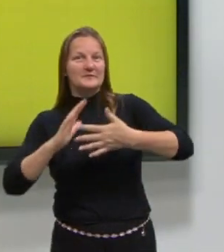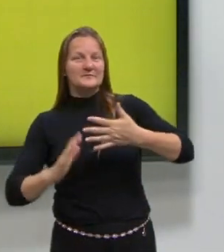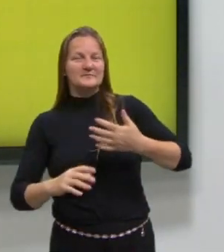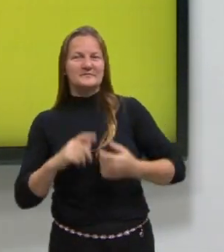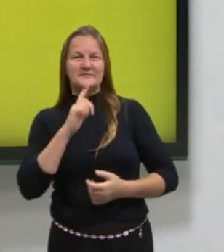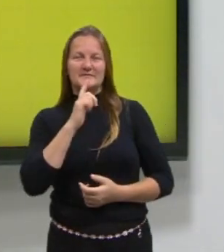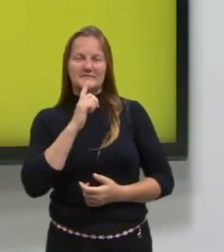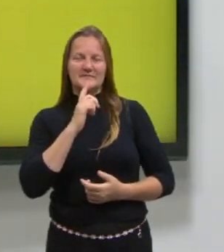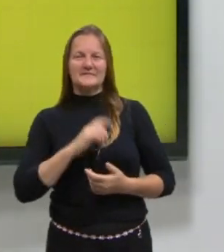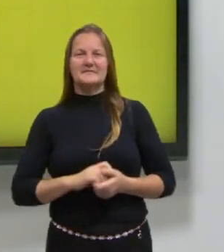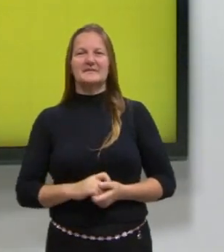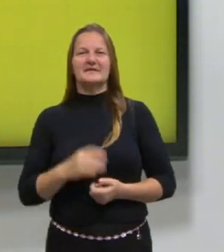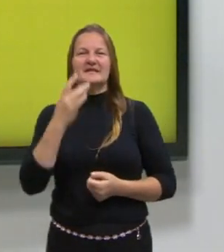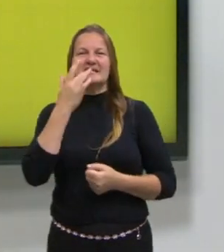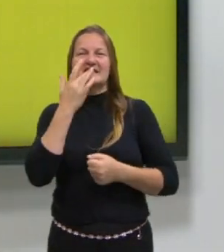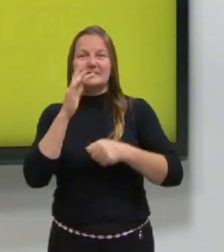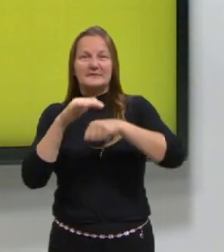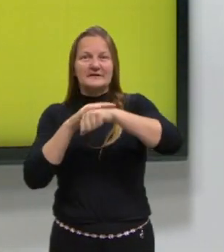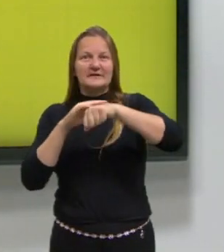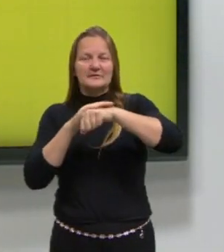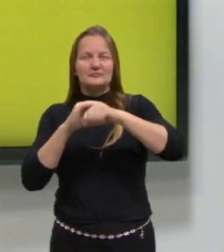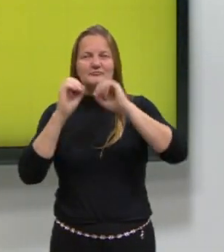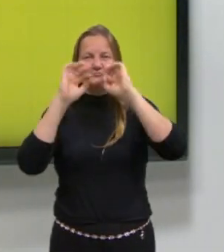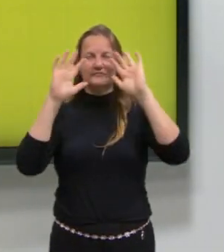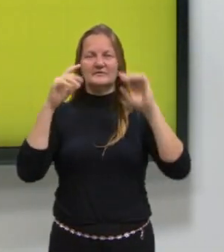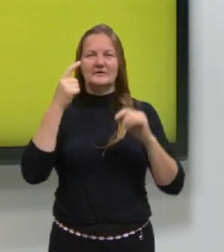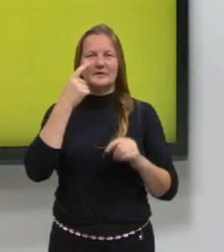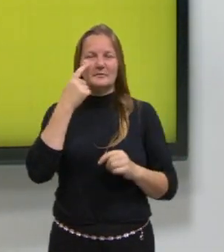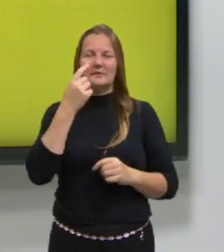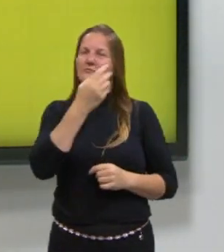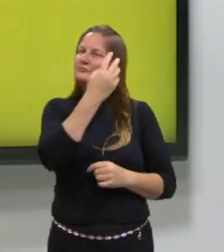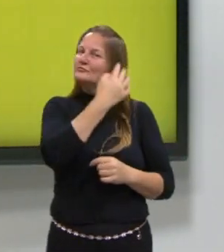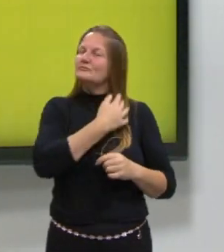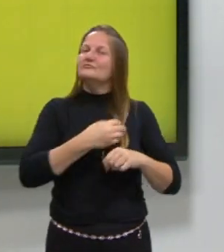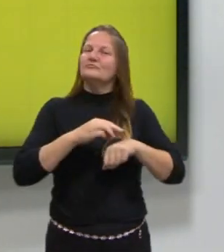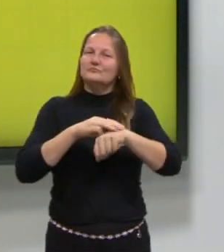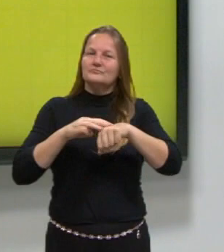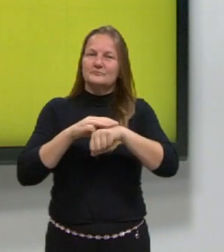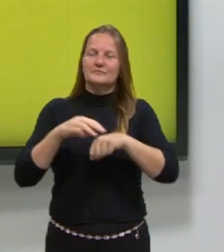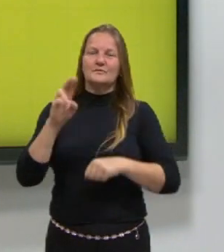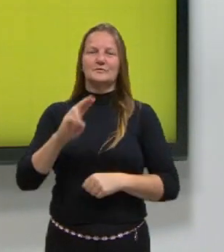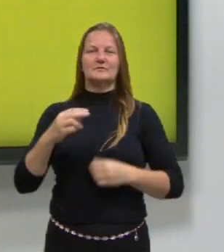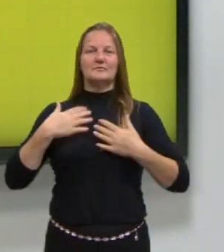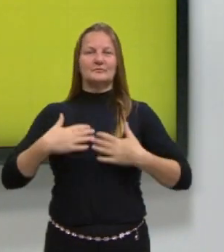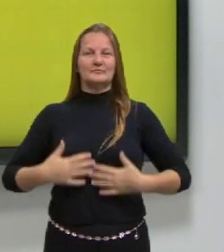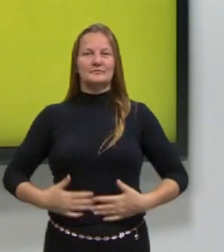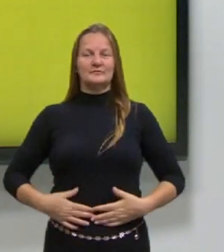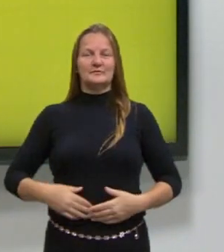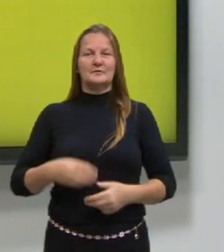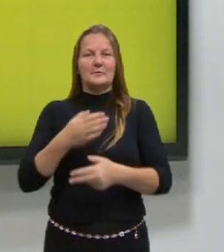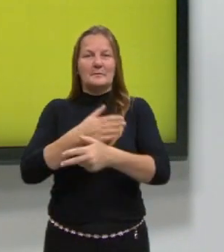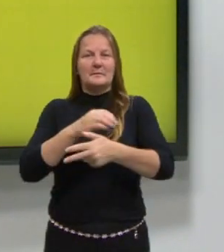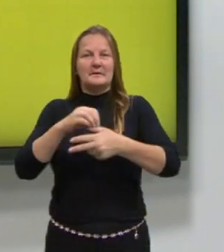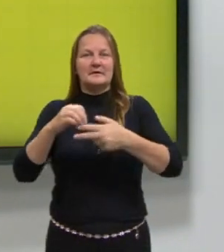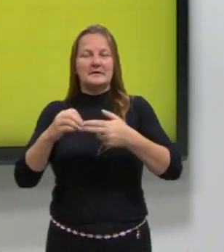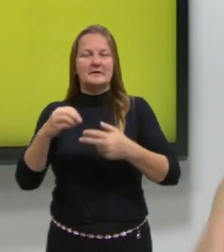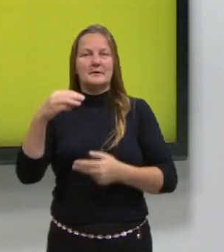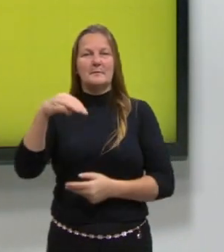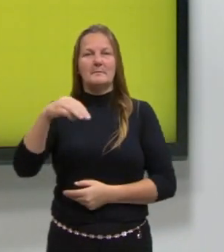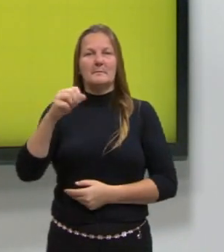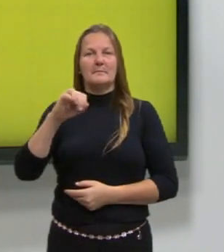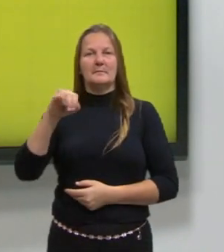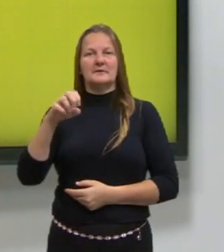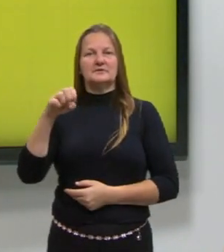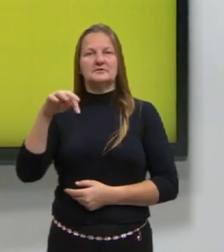uma mulher branca, de pele clara, cabelos e olhos castanhos. Estou vestindo a camiseta do pré-ENEM na cor magenta, uma